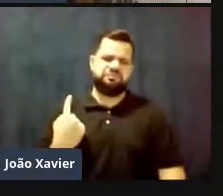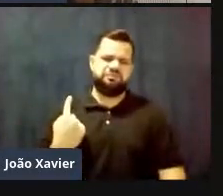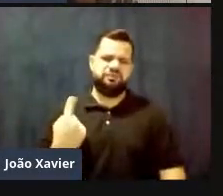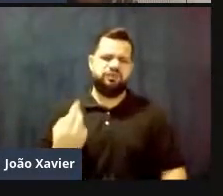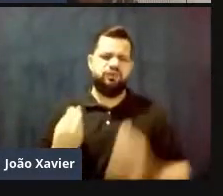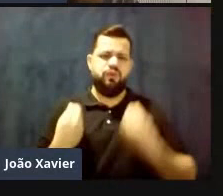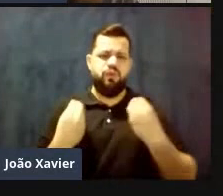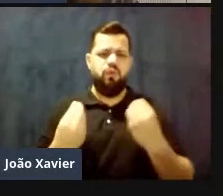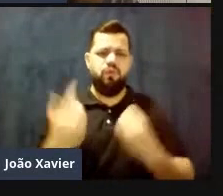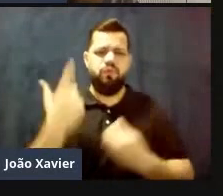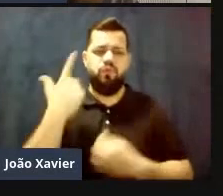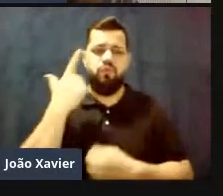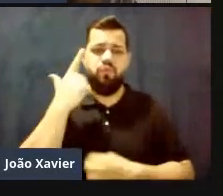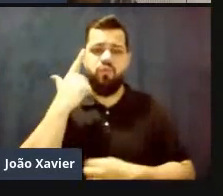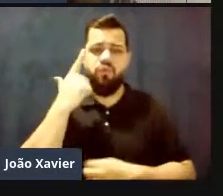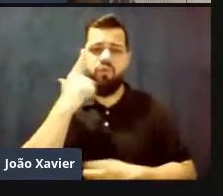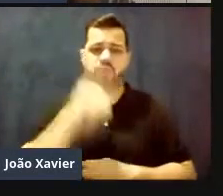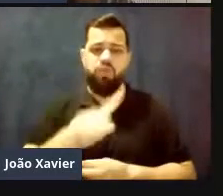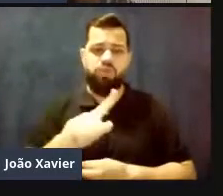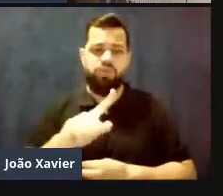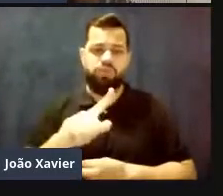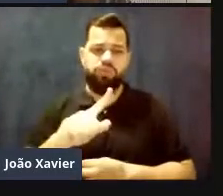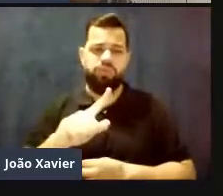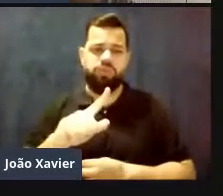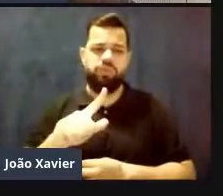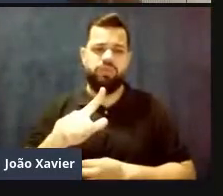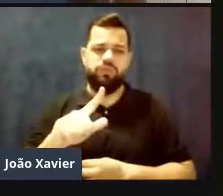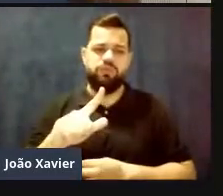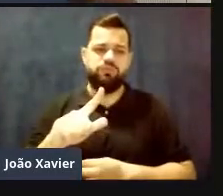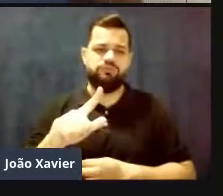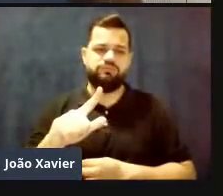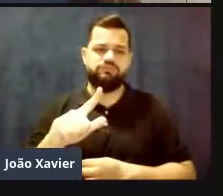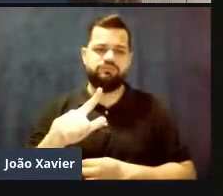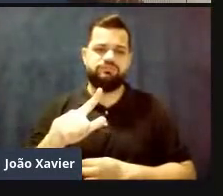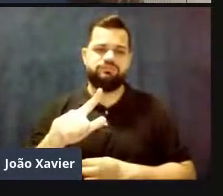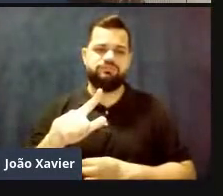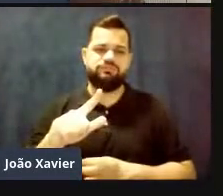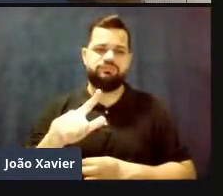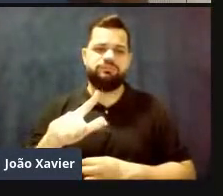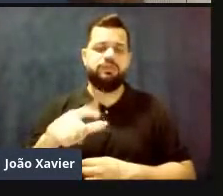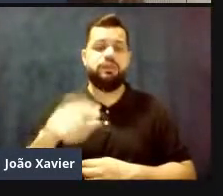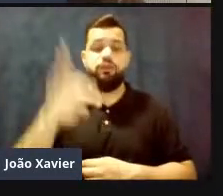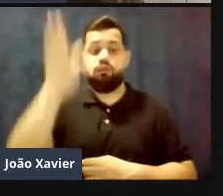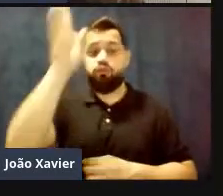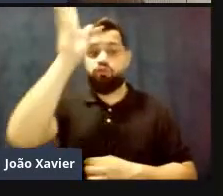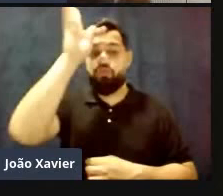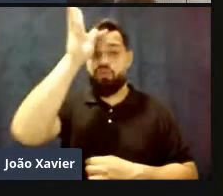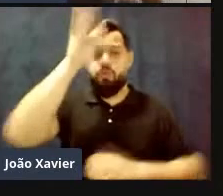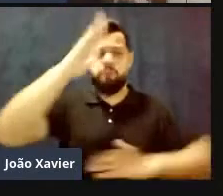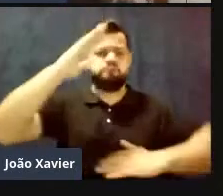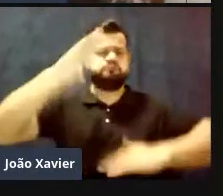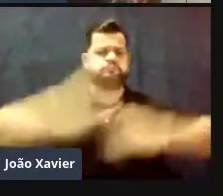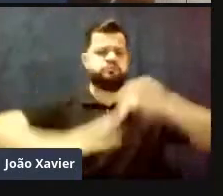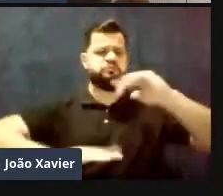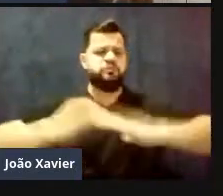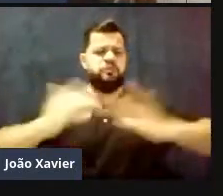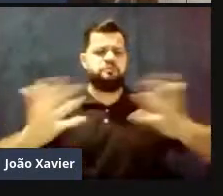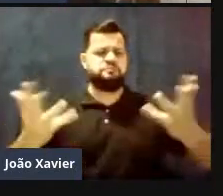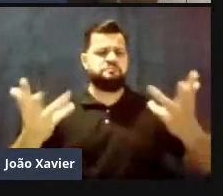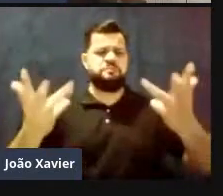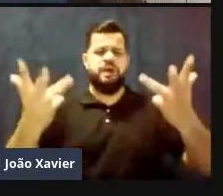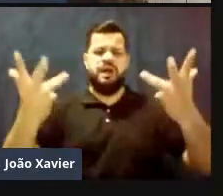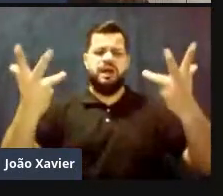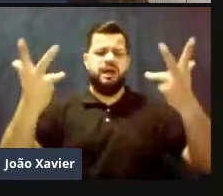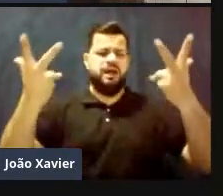gente tem uma imagem completamente diferente de uma pessoa pública. Um profissional ímpar, atencioso, atualizado. Ele chega